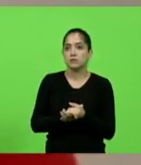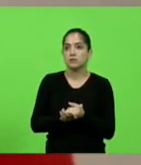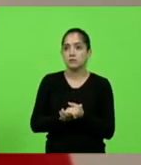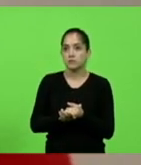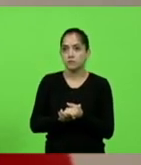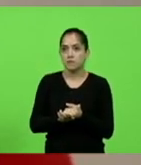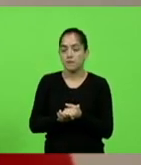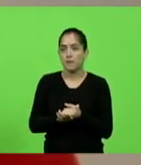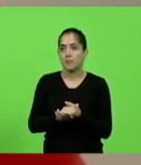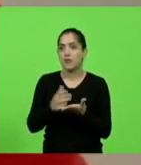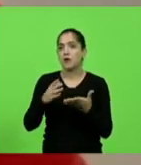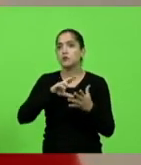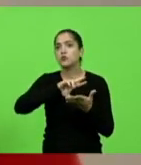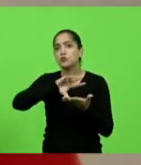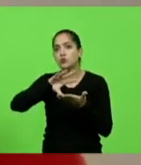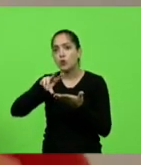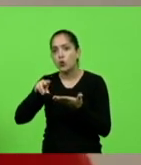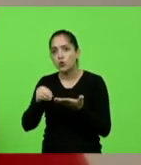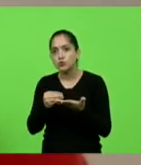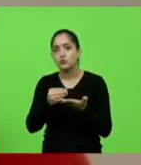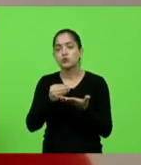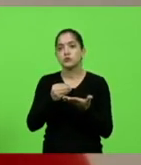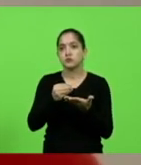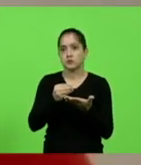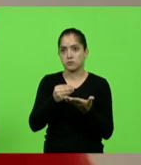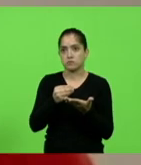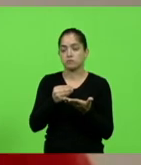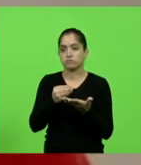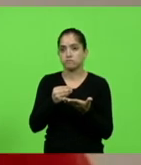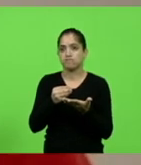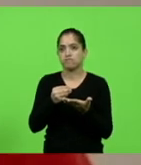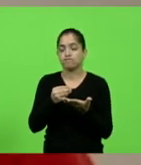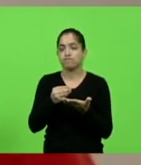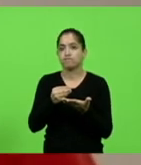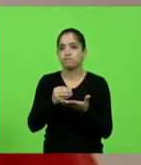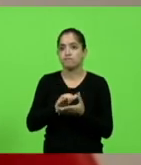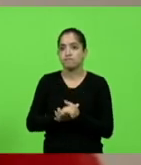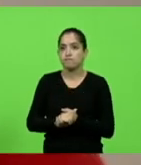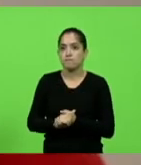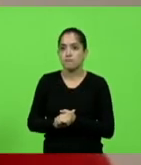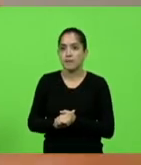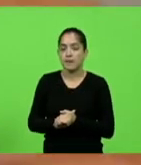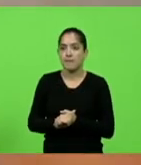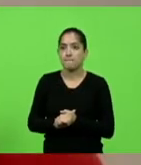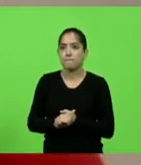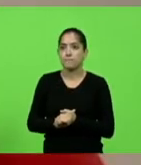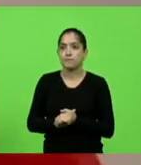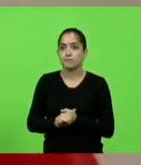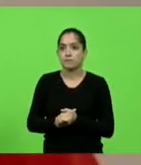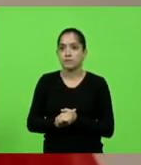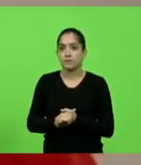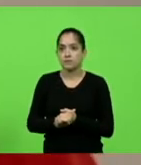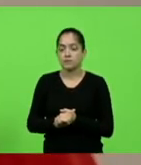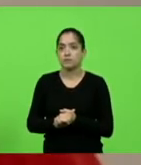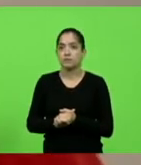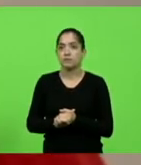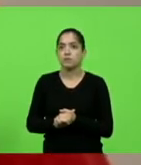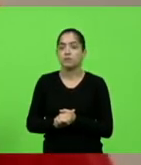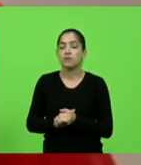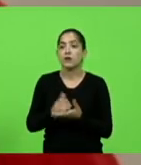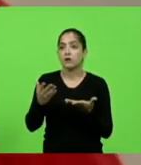traz elementos que oneram o Estado de Santa Catarina. Terá que botar mais recursos